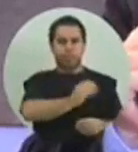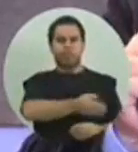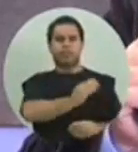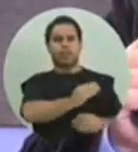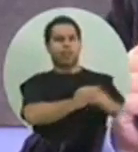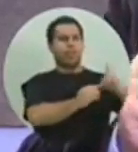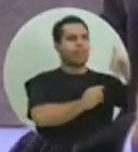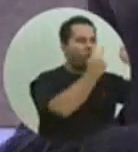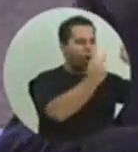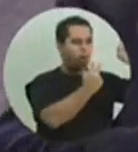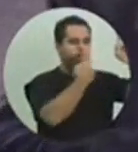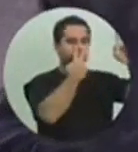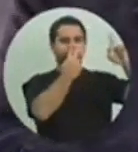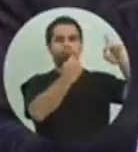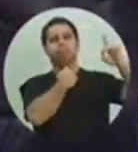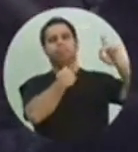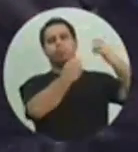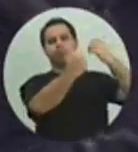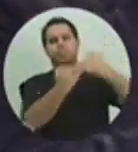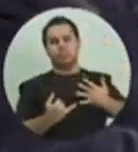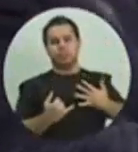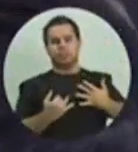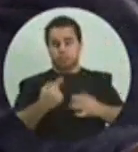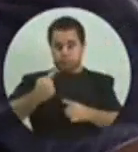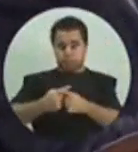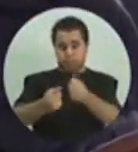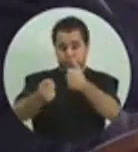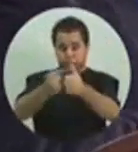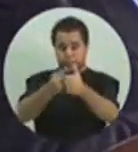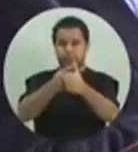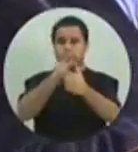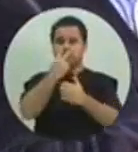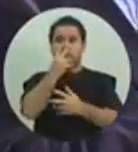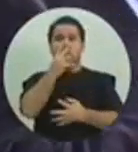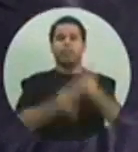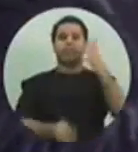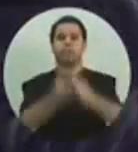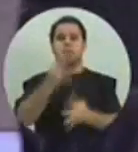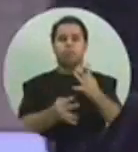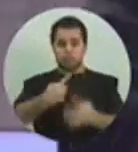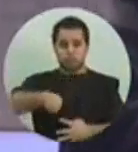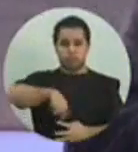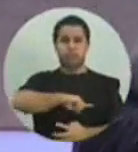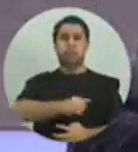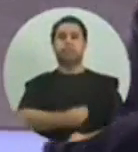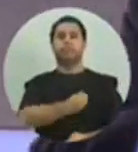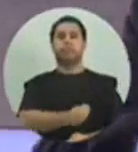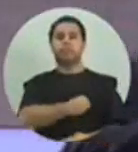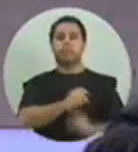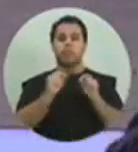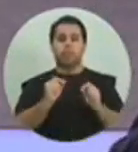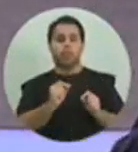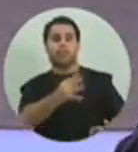podia abençoar. A primeira coisa, nessa atitude de escravidão, e que atrapalha a vida